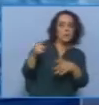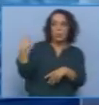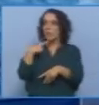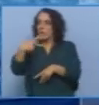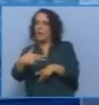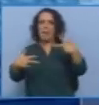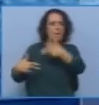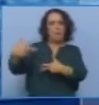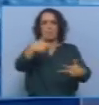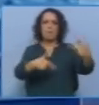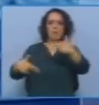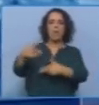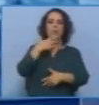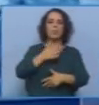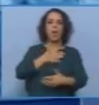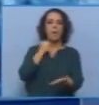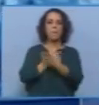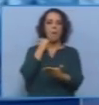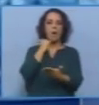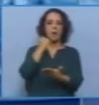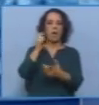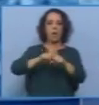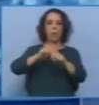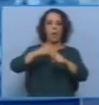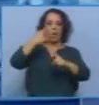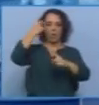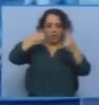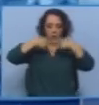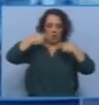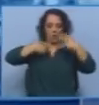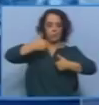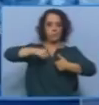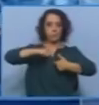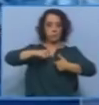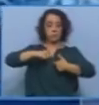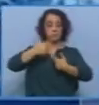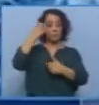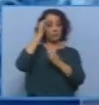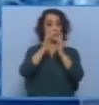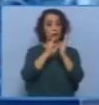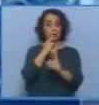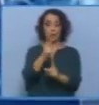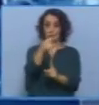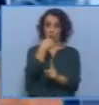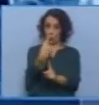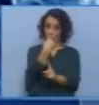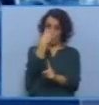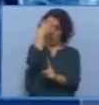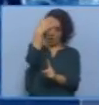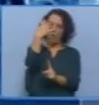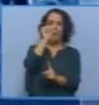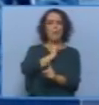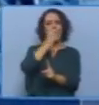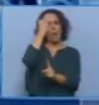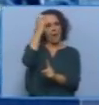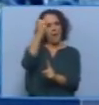Estamos sempre nisso e é isso que nos marca, não é? E Jesus, no fundo, aquilo que se agarra é: tu dizes que eu sou rei, eu sou um rei diferente, mas eu agarro-me àquilo que o